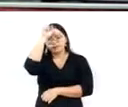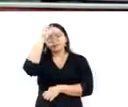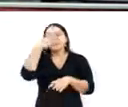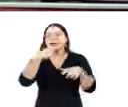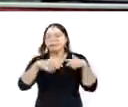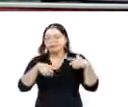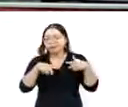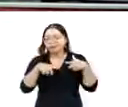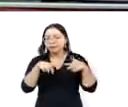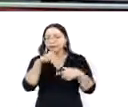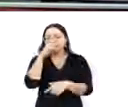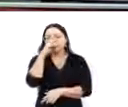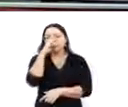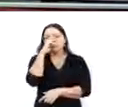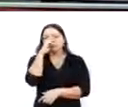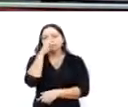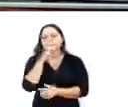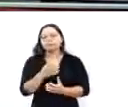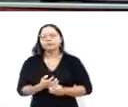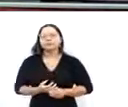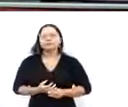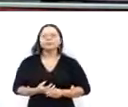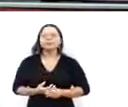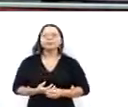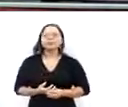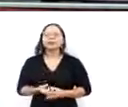aprender nesse trabalho.